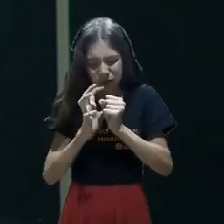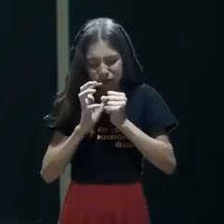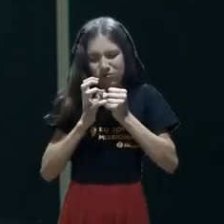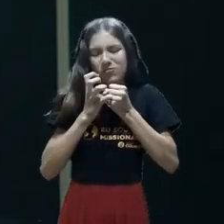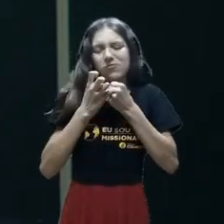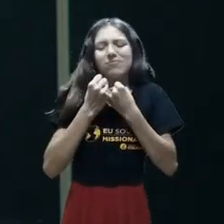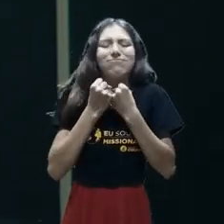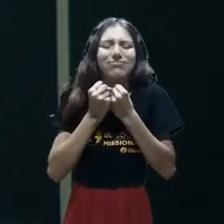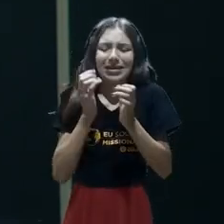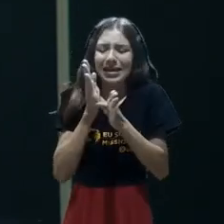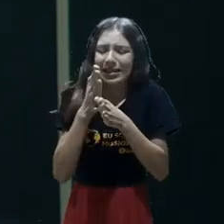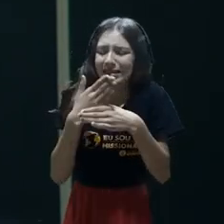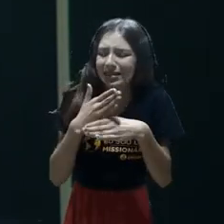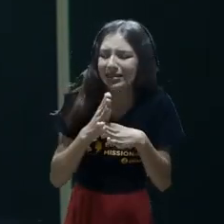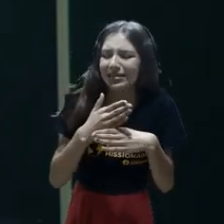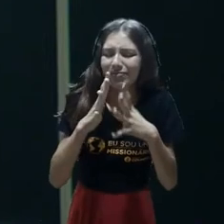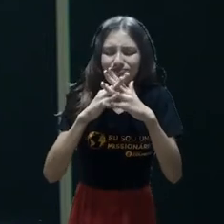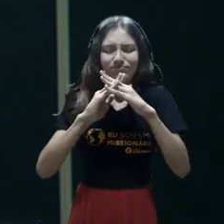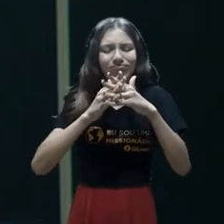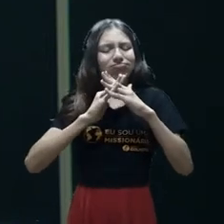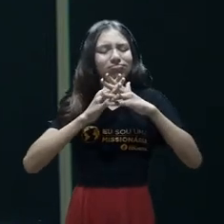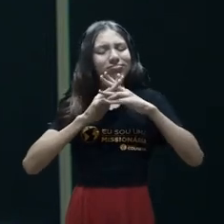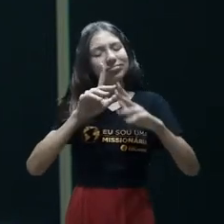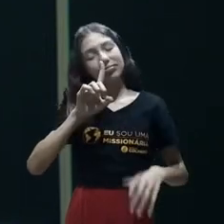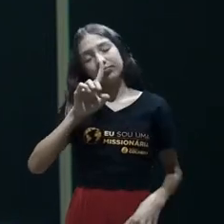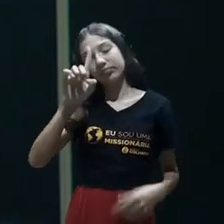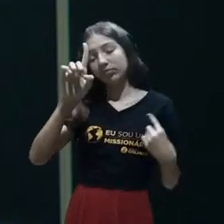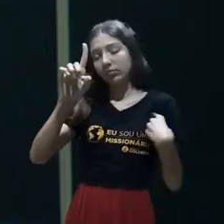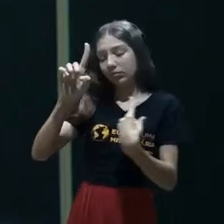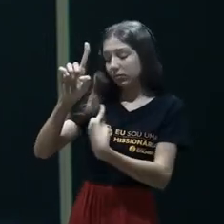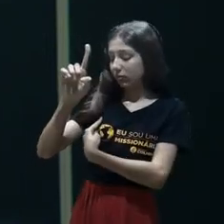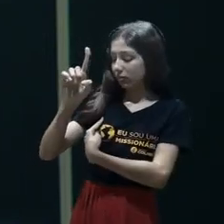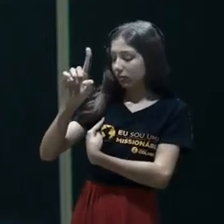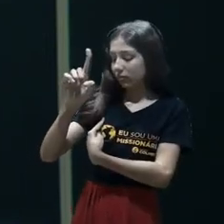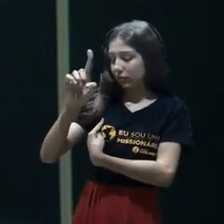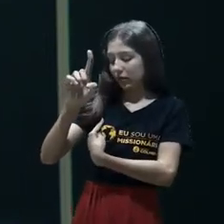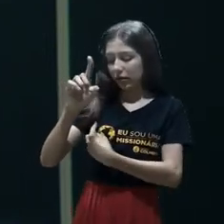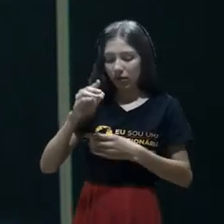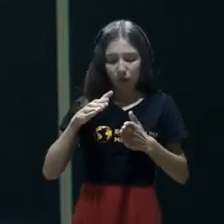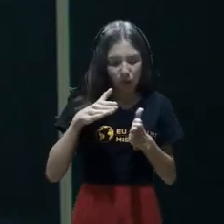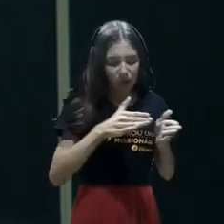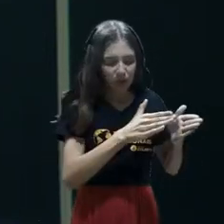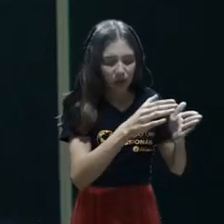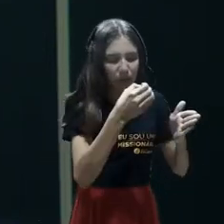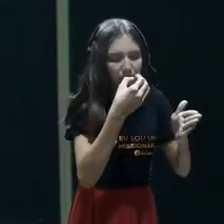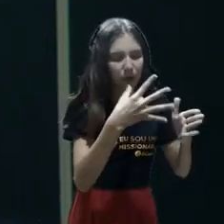atrapalhando. Deus, nós somos um terreno bom, uma terra